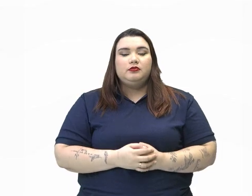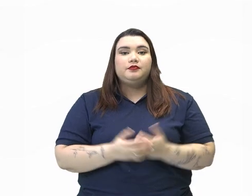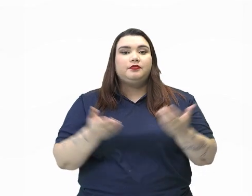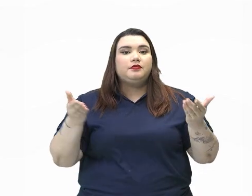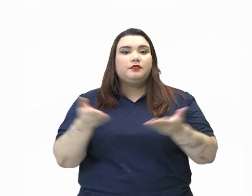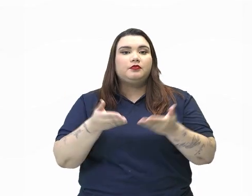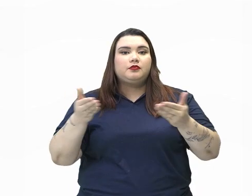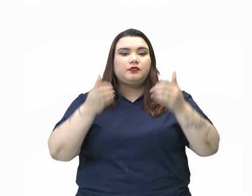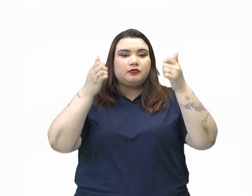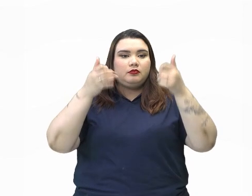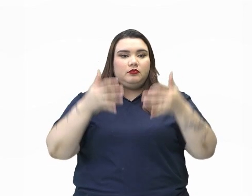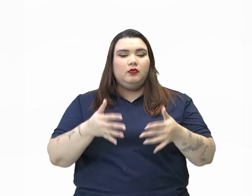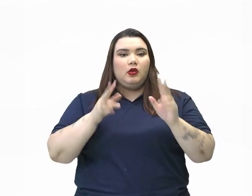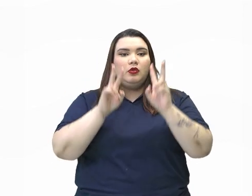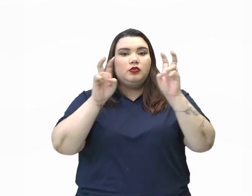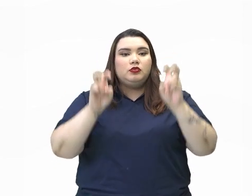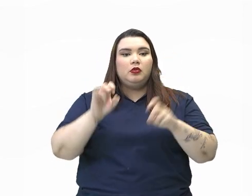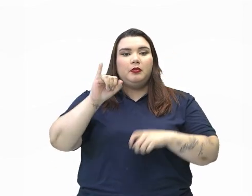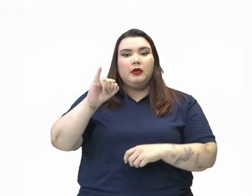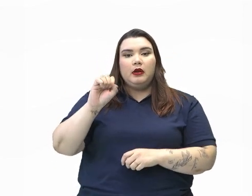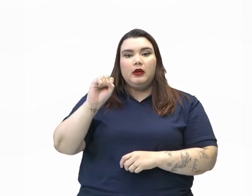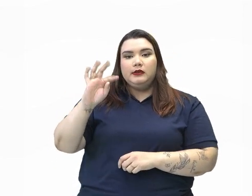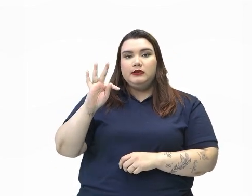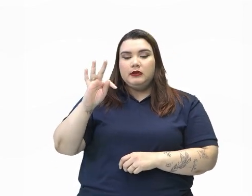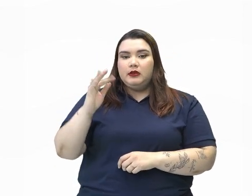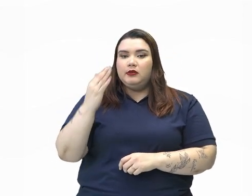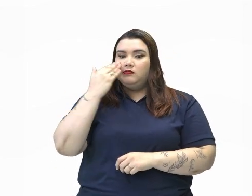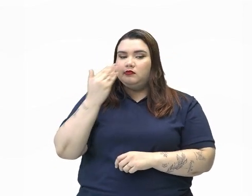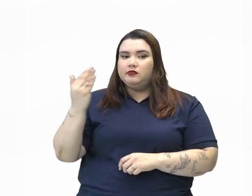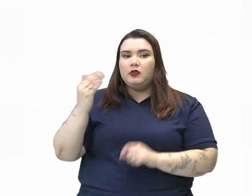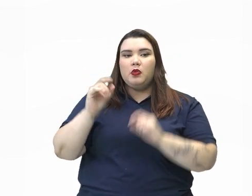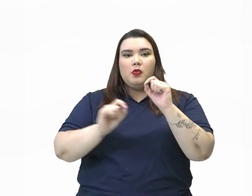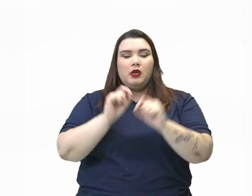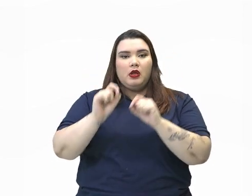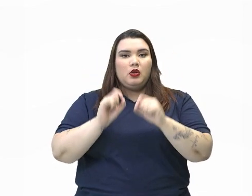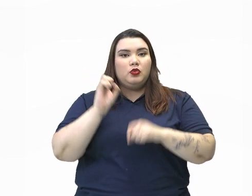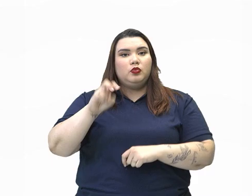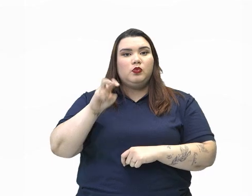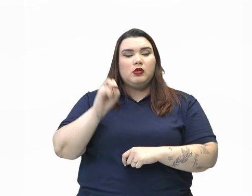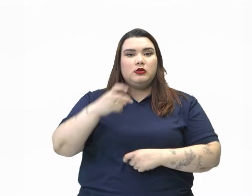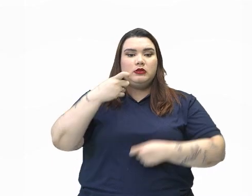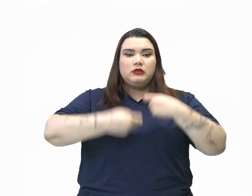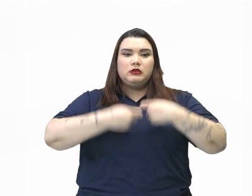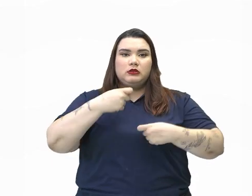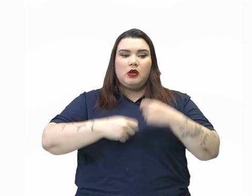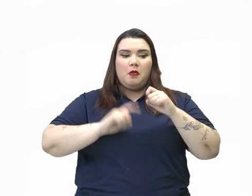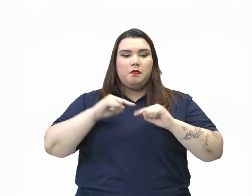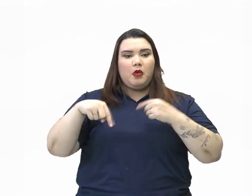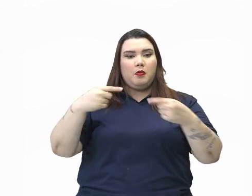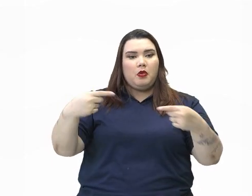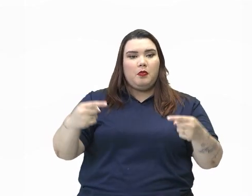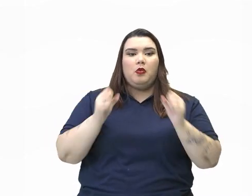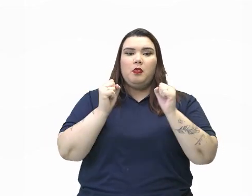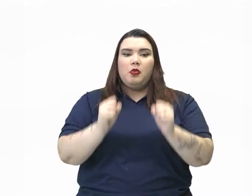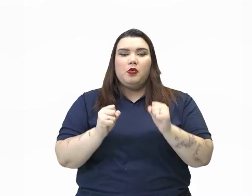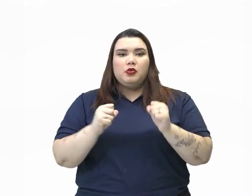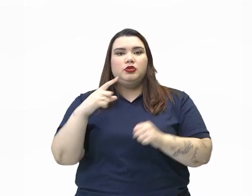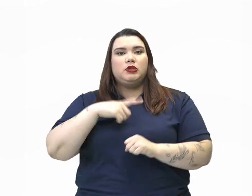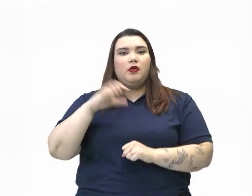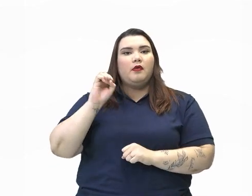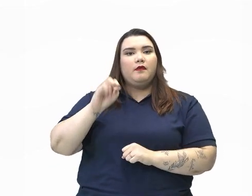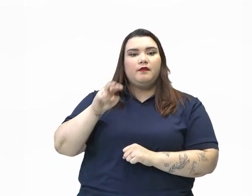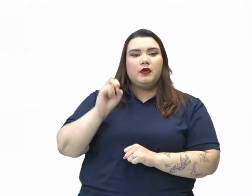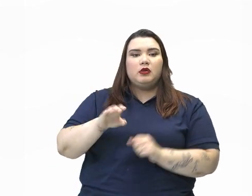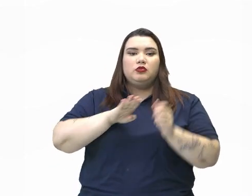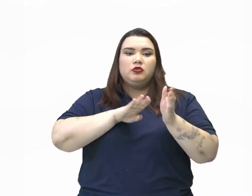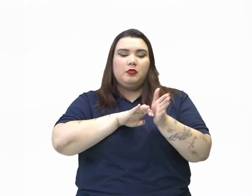falar um pouco sobre as ISTs, relembrar sobre as infecções sexualmente transmissíveis que podem ser causadas por